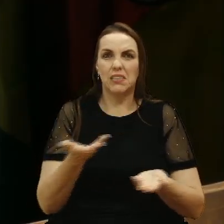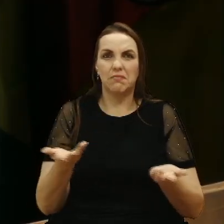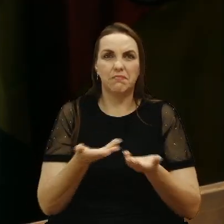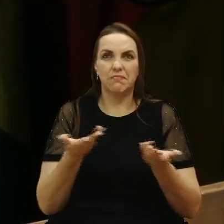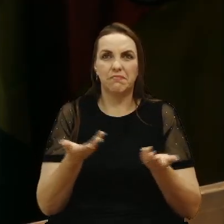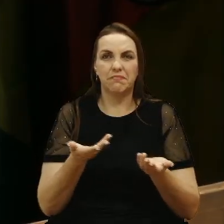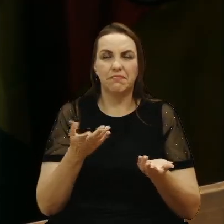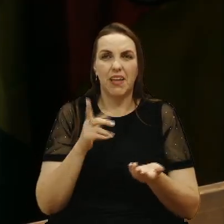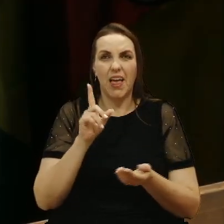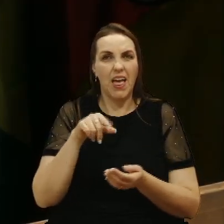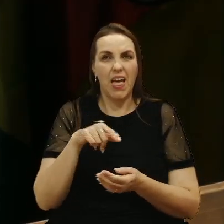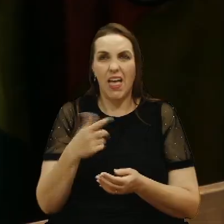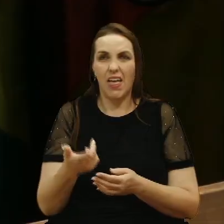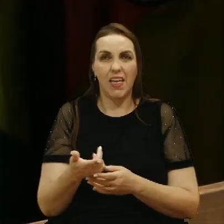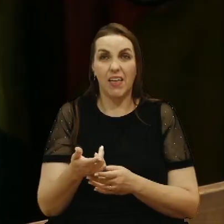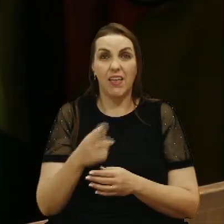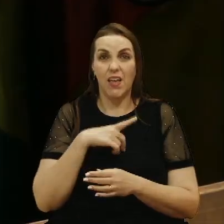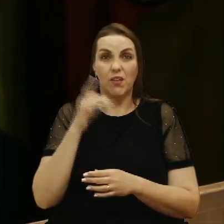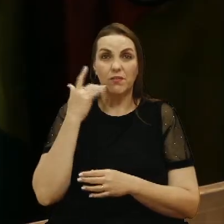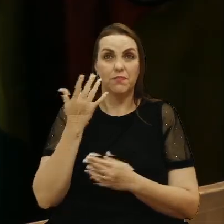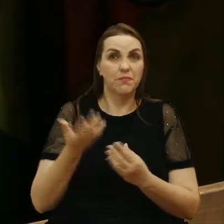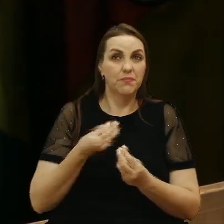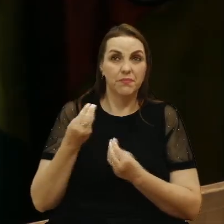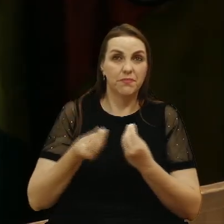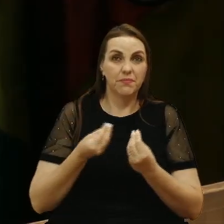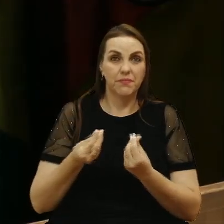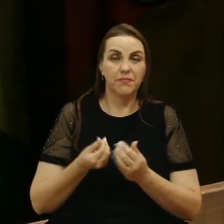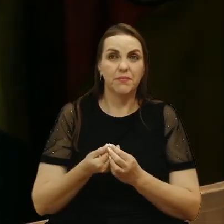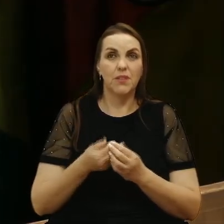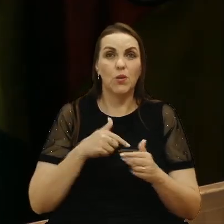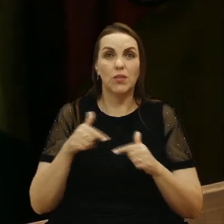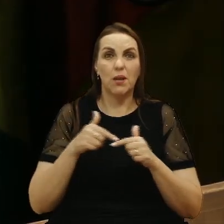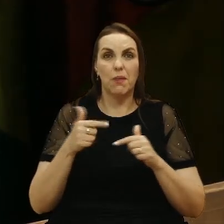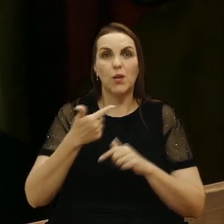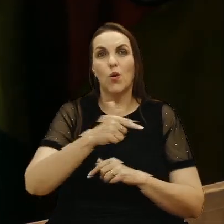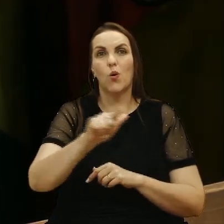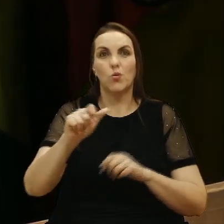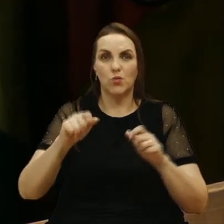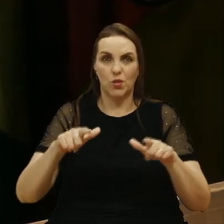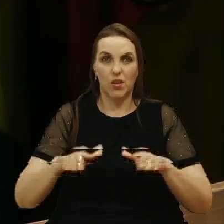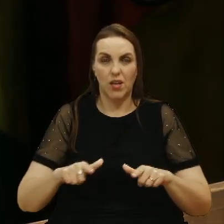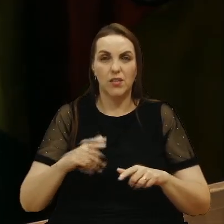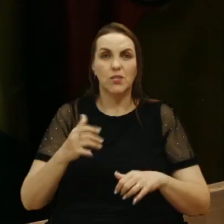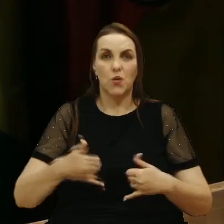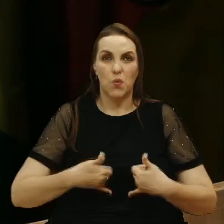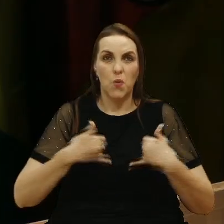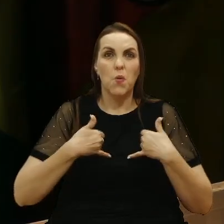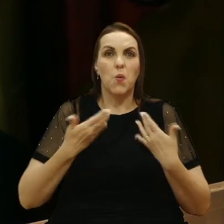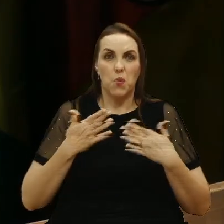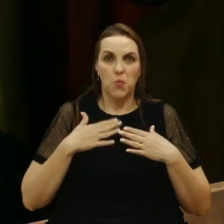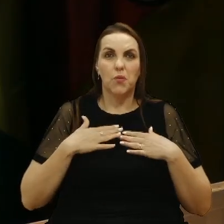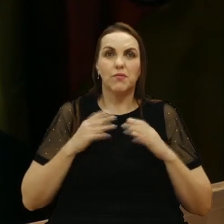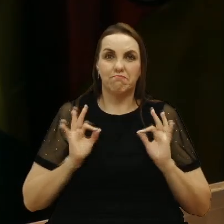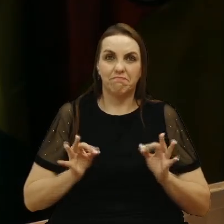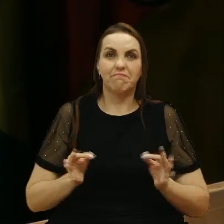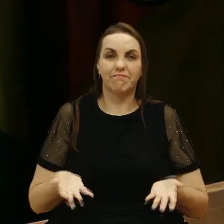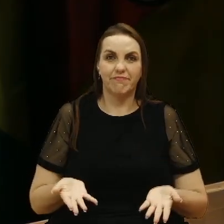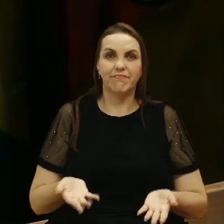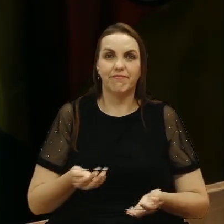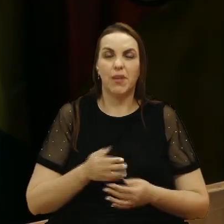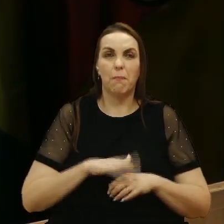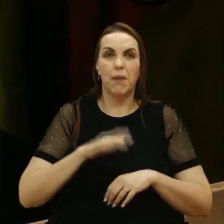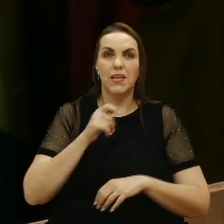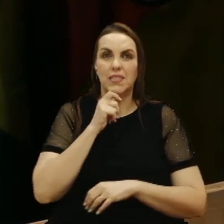aqui, e eu trabalho em outros locais, orgulhosamente, e mais do que